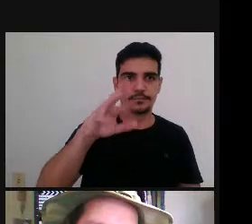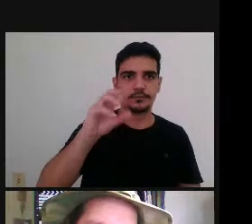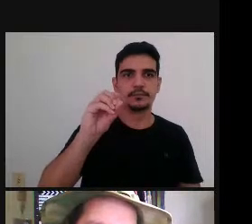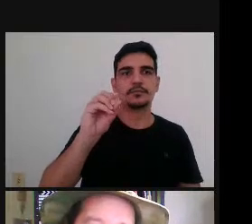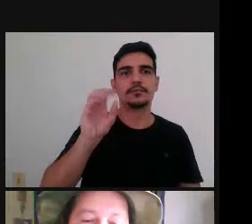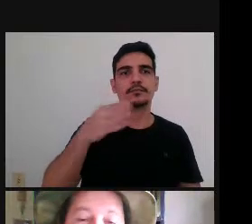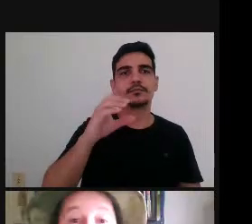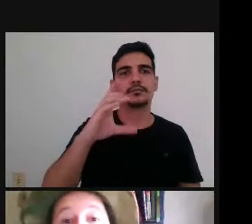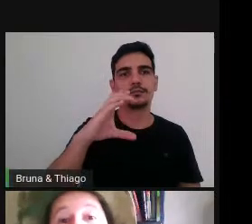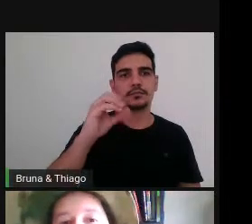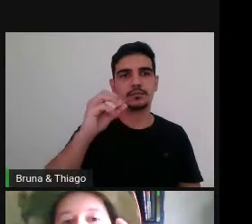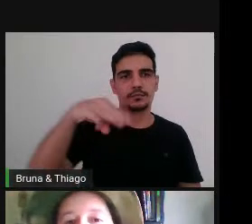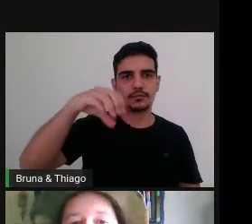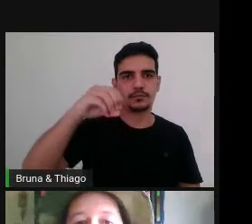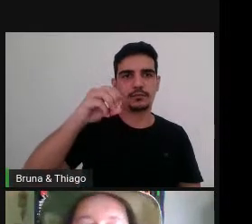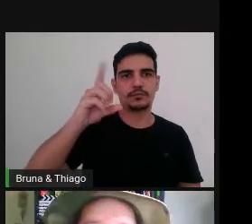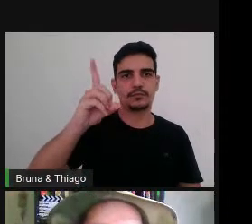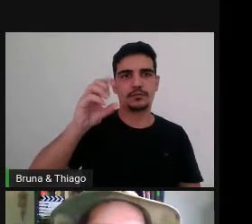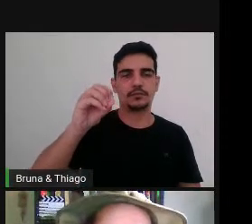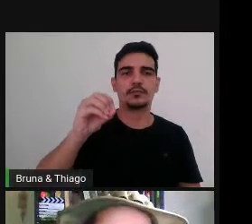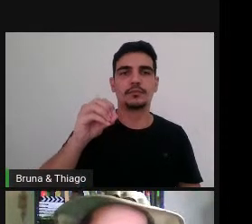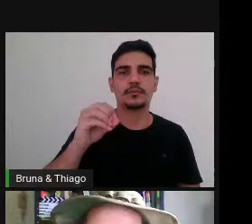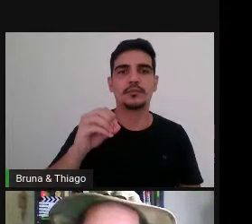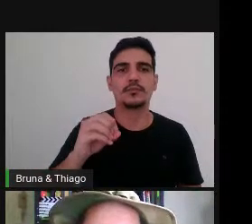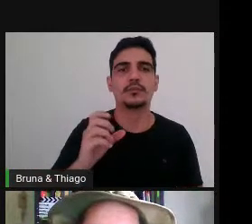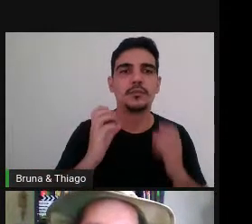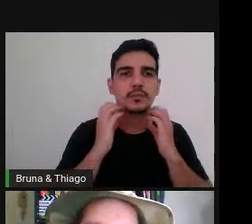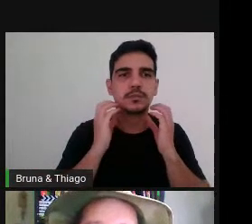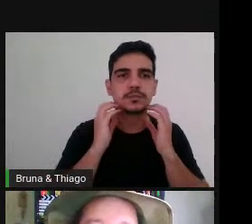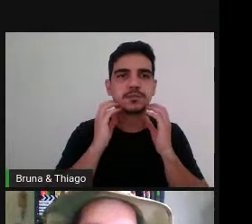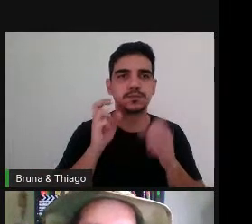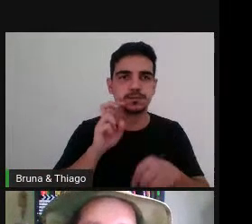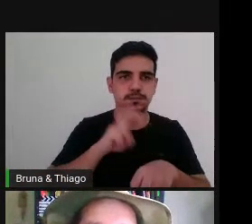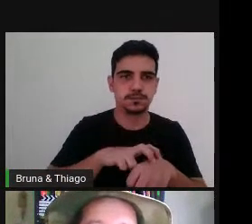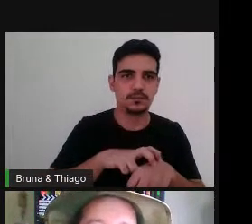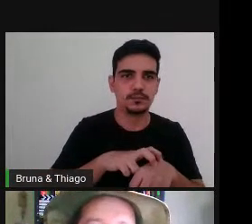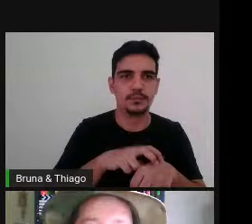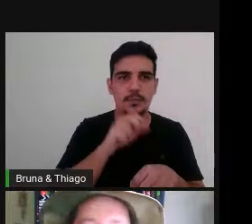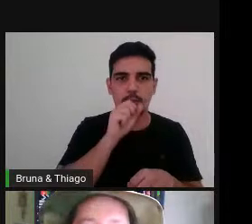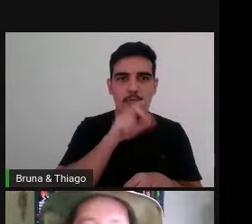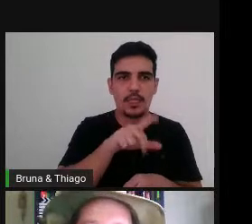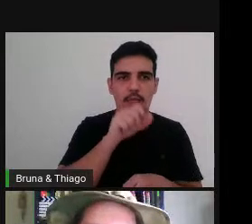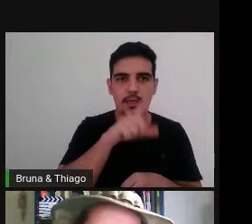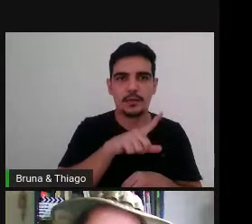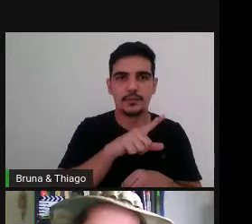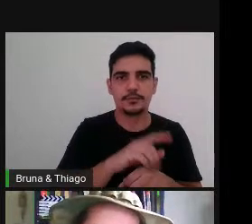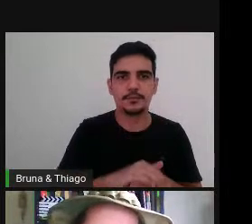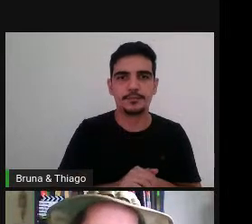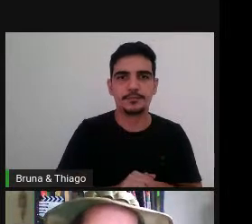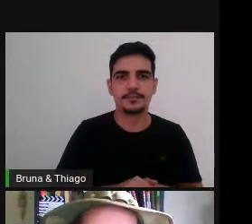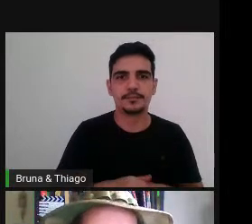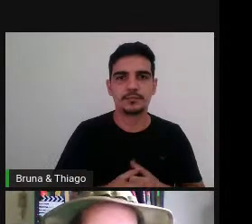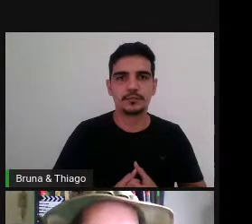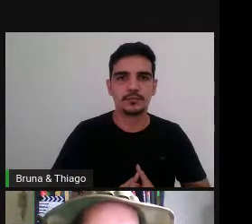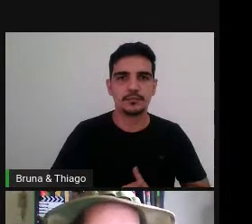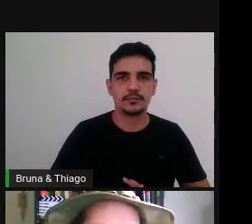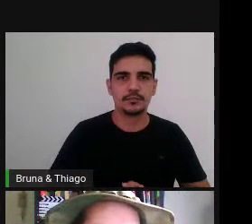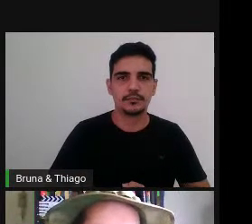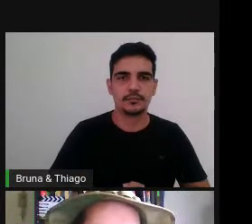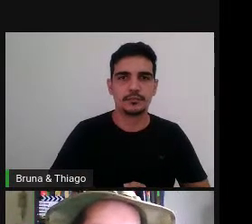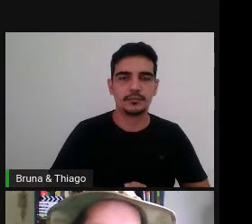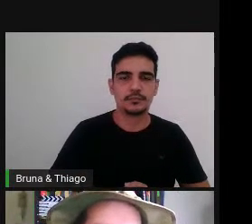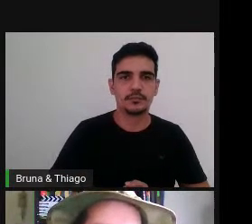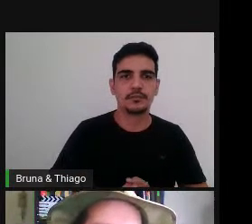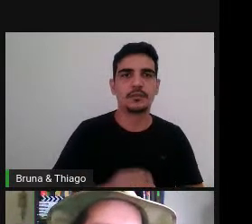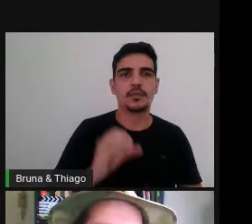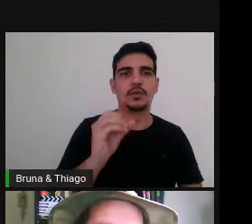e tem alguns dentes e tem a glândula de veneno. E lá em cima, completando 15, o ornitorrinco, né? Os machos de